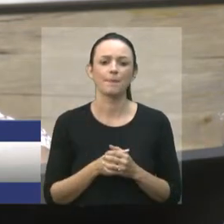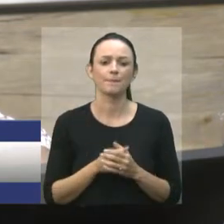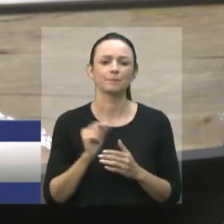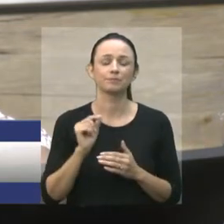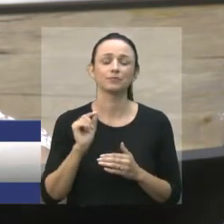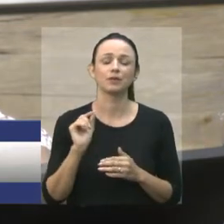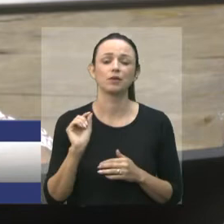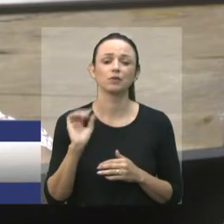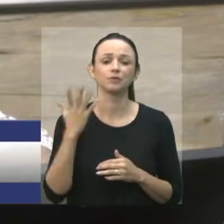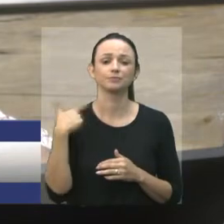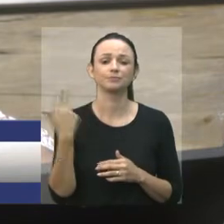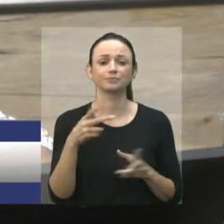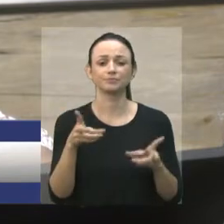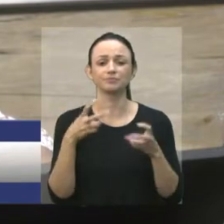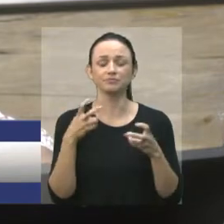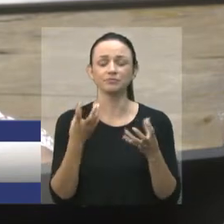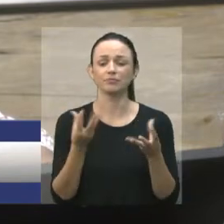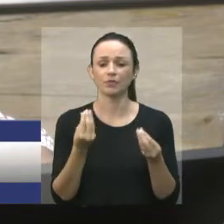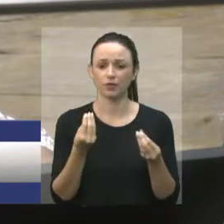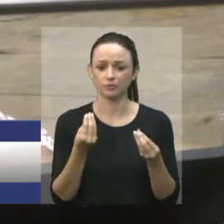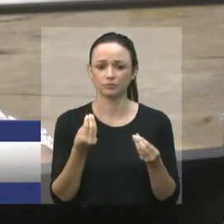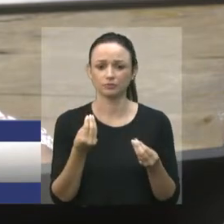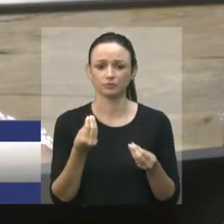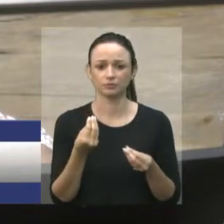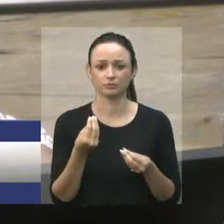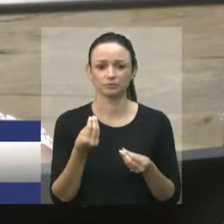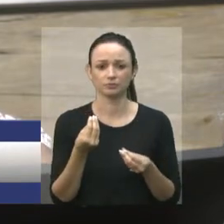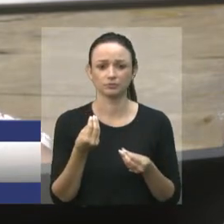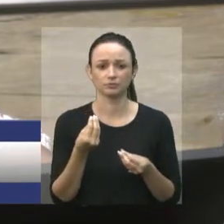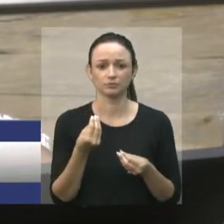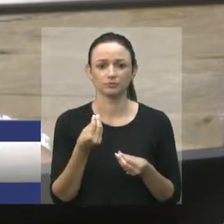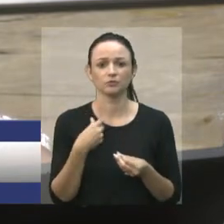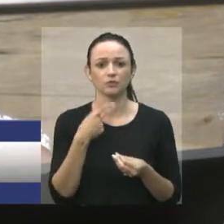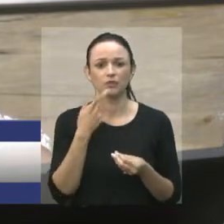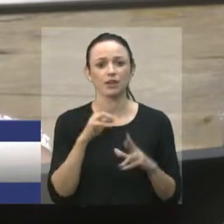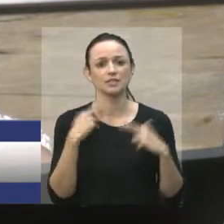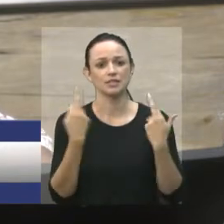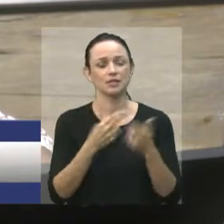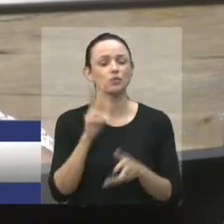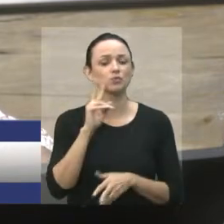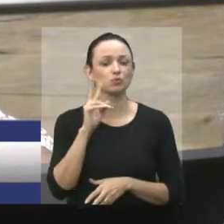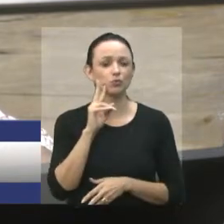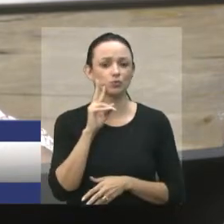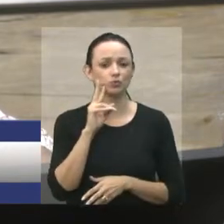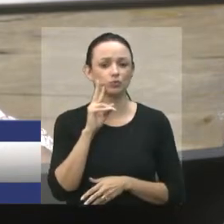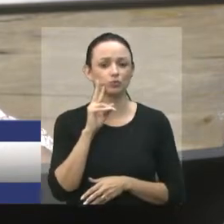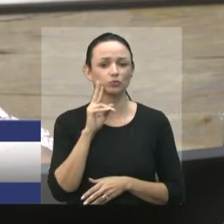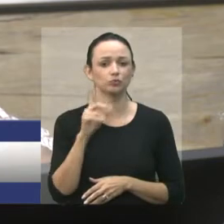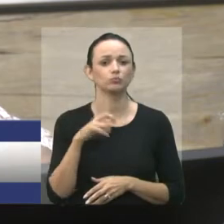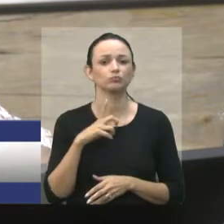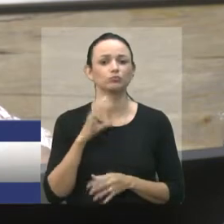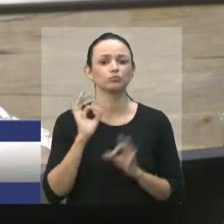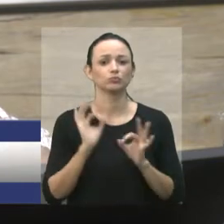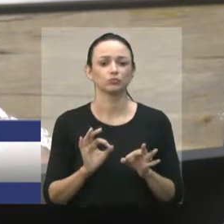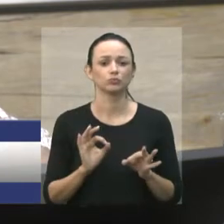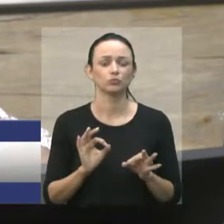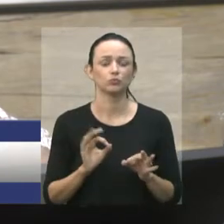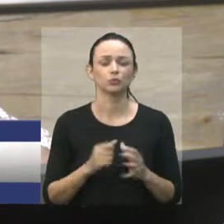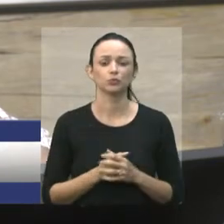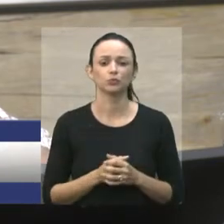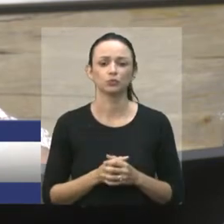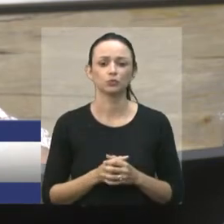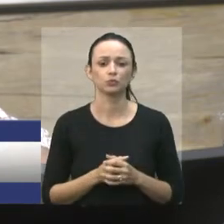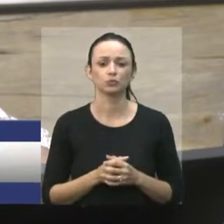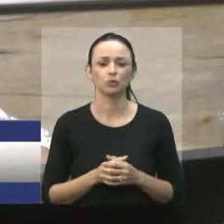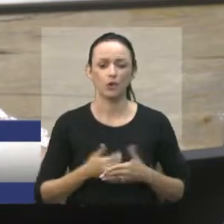acontecendo, o que a gente percebe é que muitos desses, eu já falei na sessão de segunda-feira, no caso concreto, que é o muro